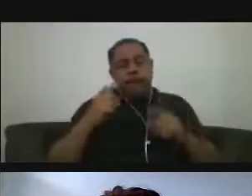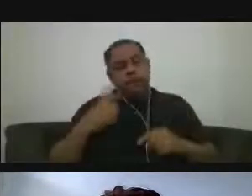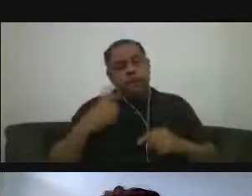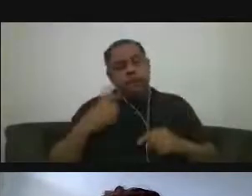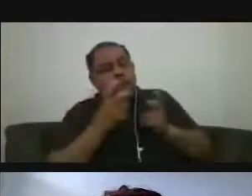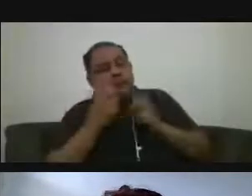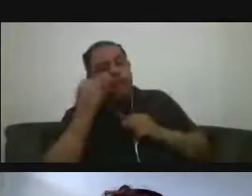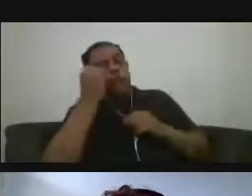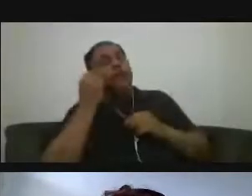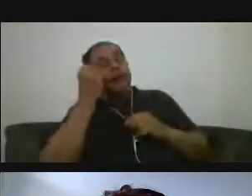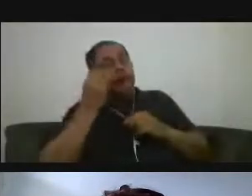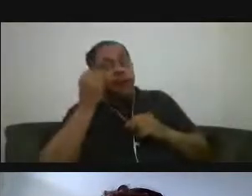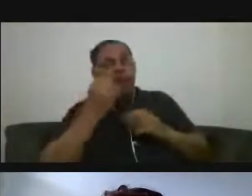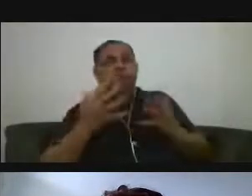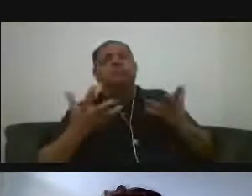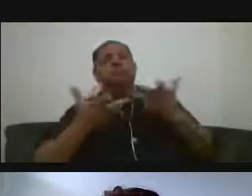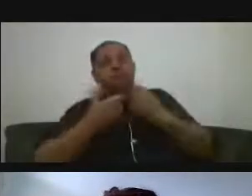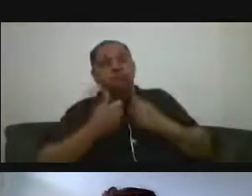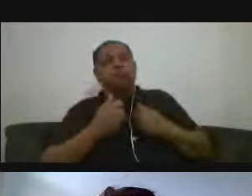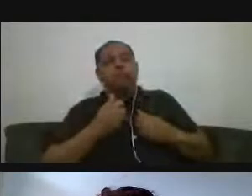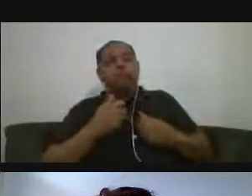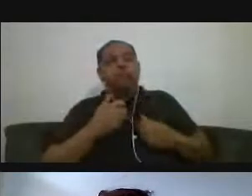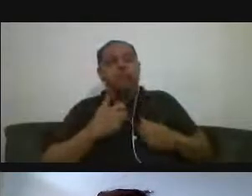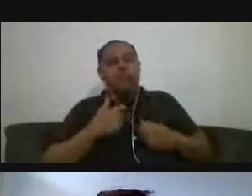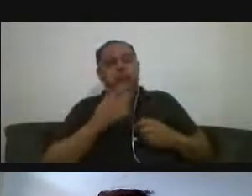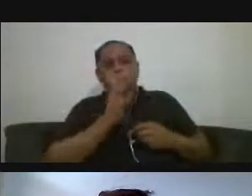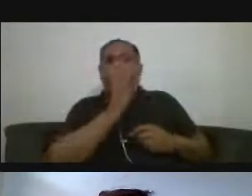incrível. Gostaria de deixar meu agradecimento e também